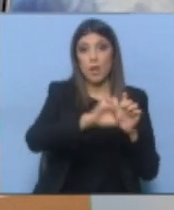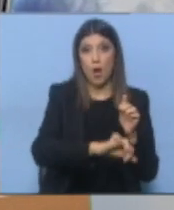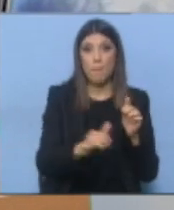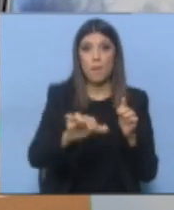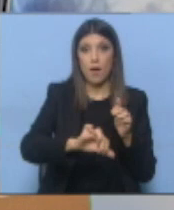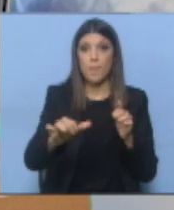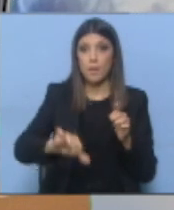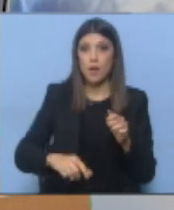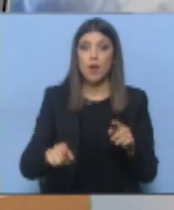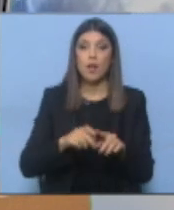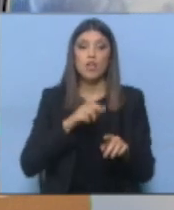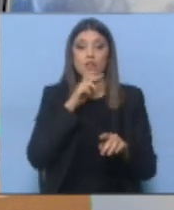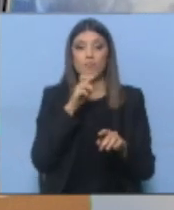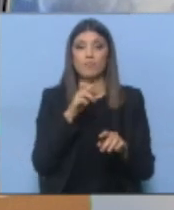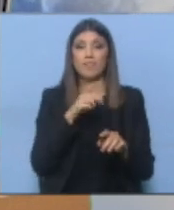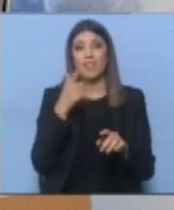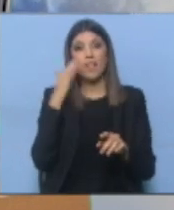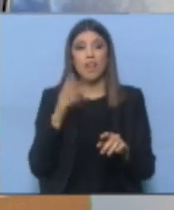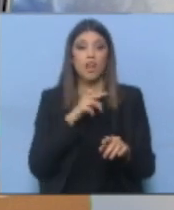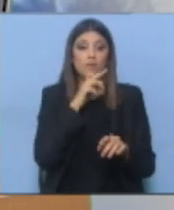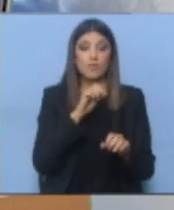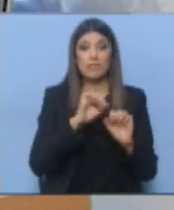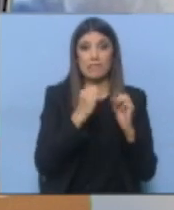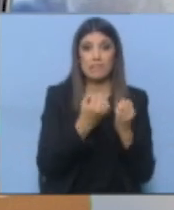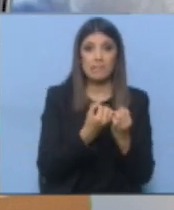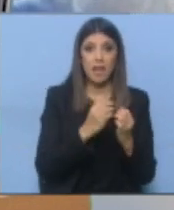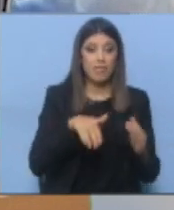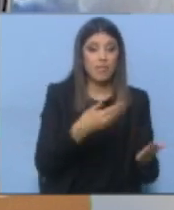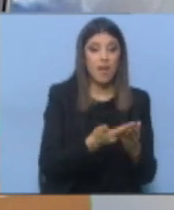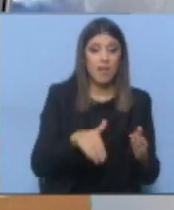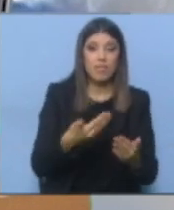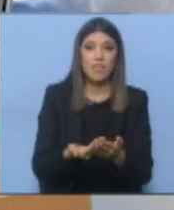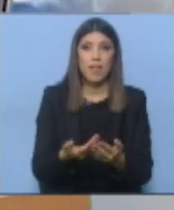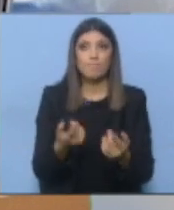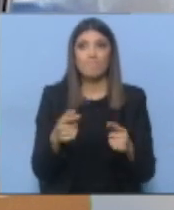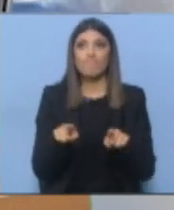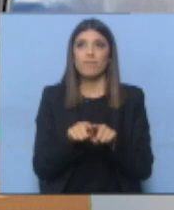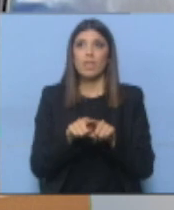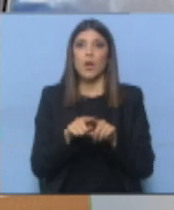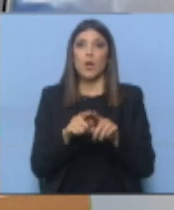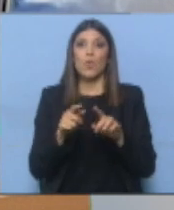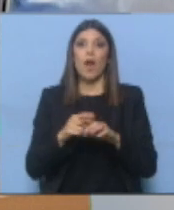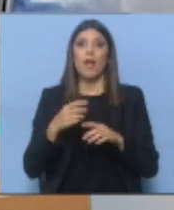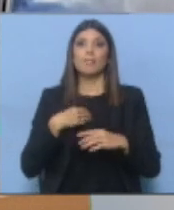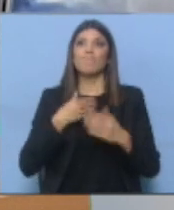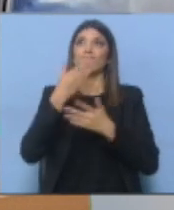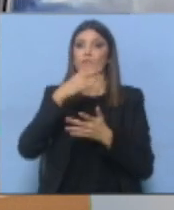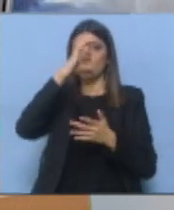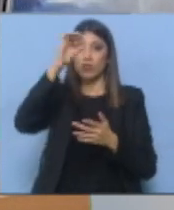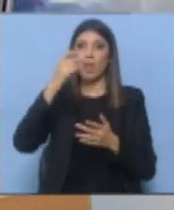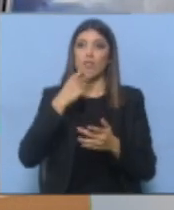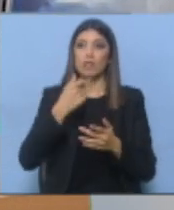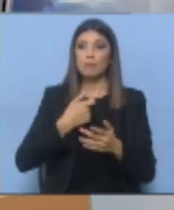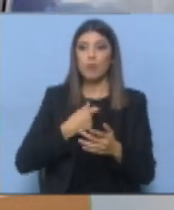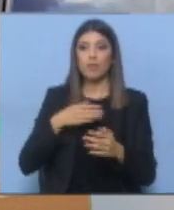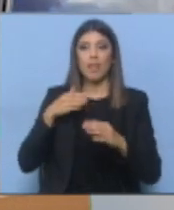resposta a estes aspectos. Não tem havido uma resposta direta sobre o assunto. Temos a esperança de que